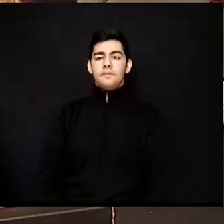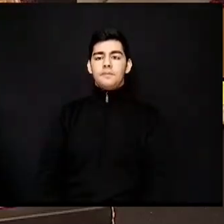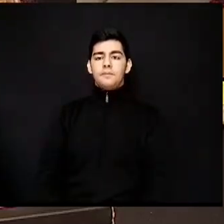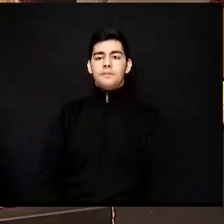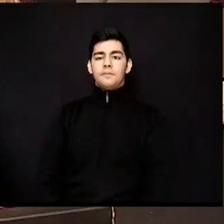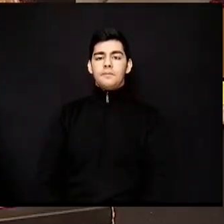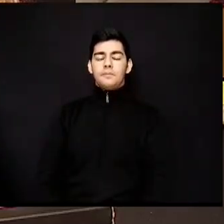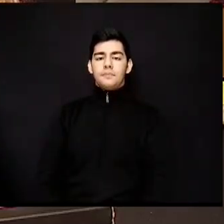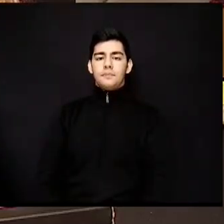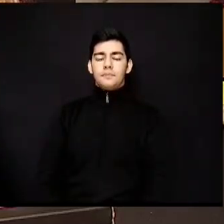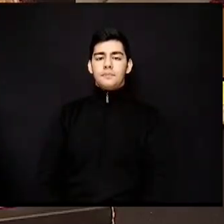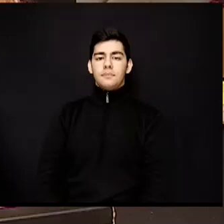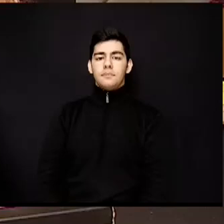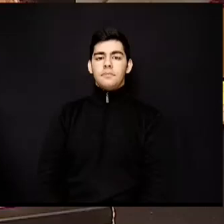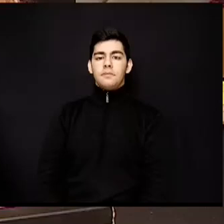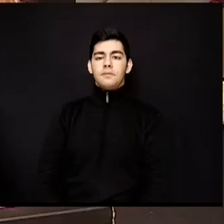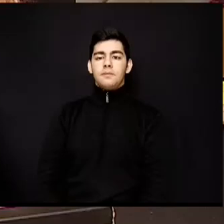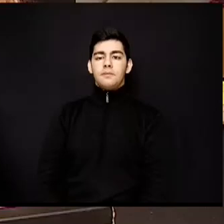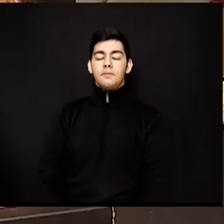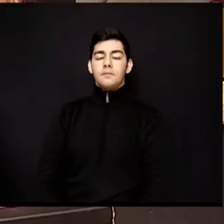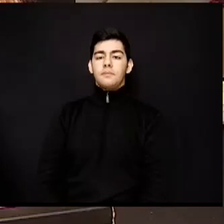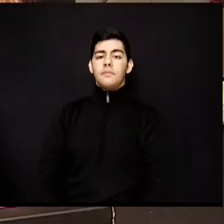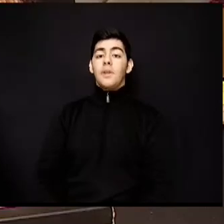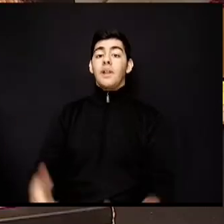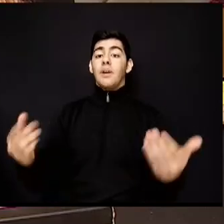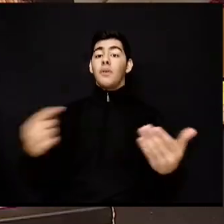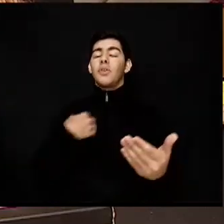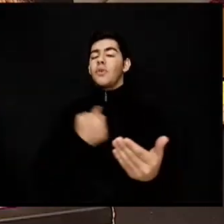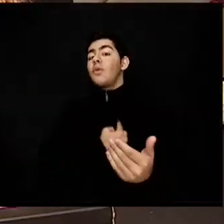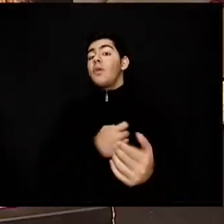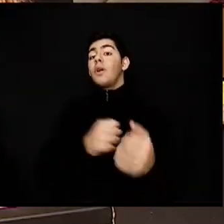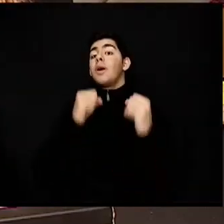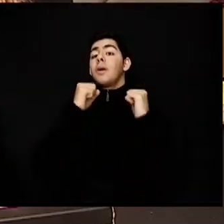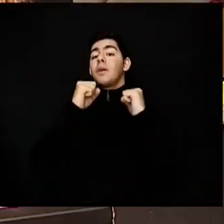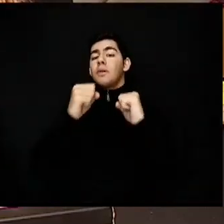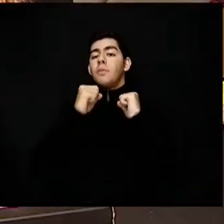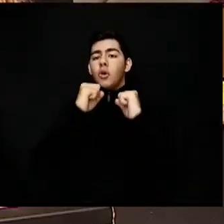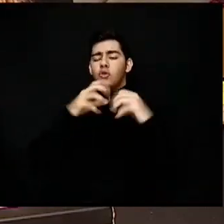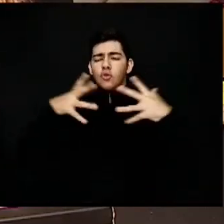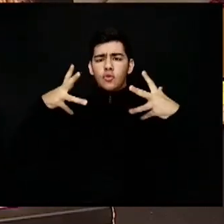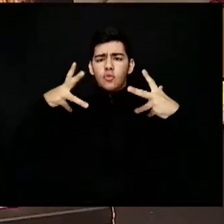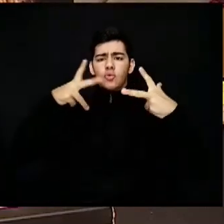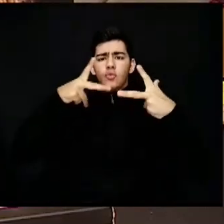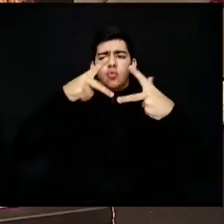E aí a gente pode descer tudo aqui